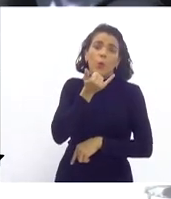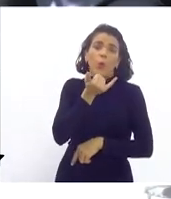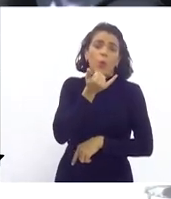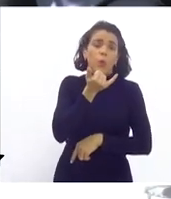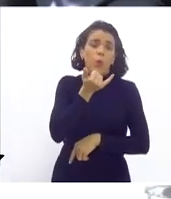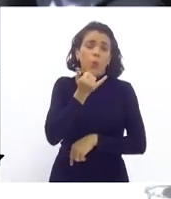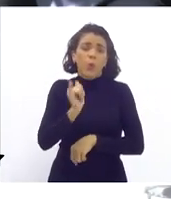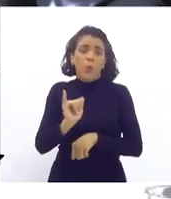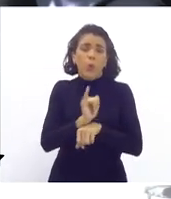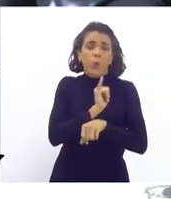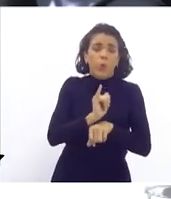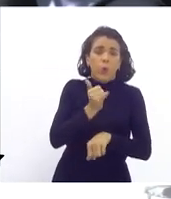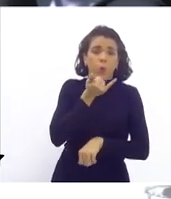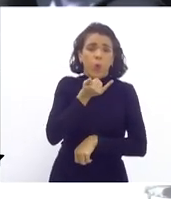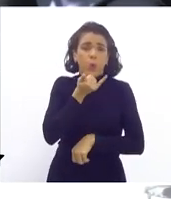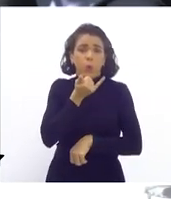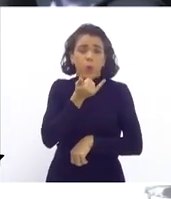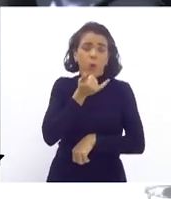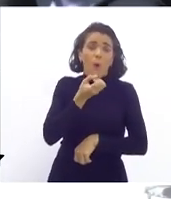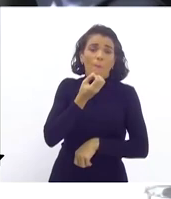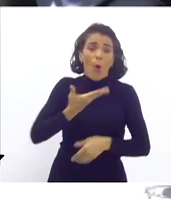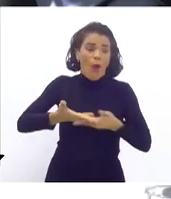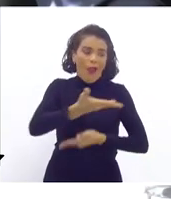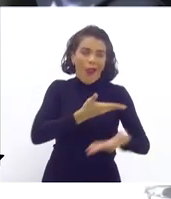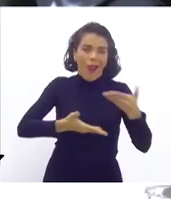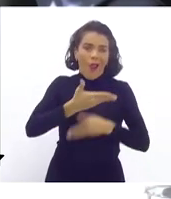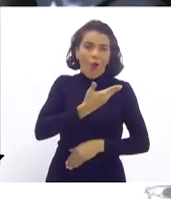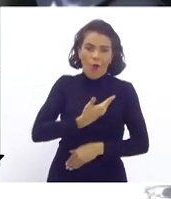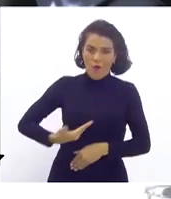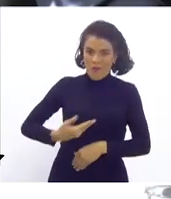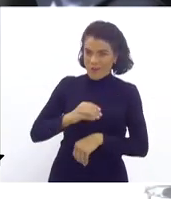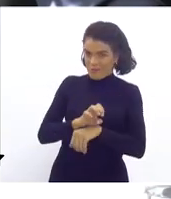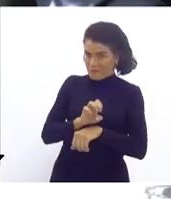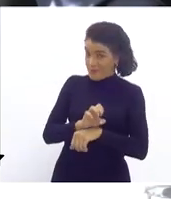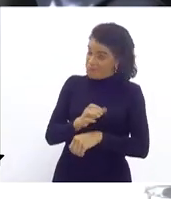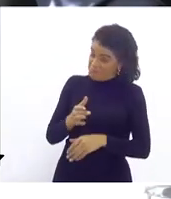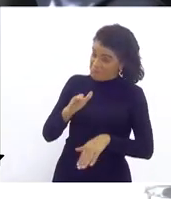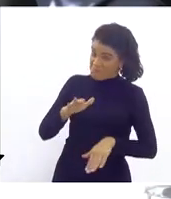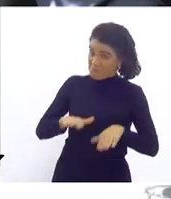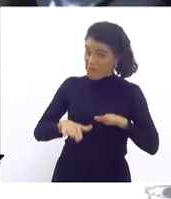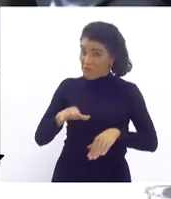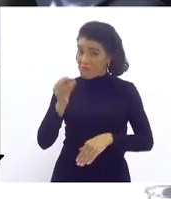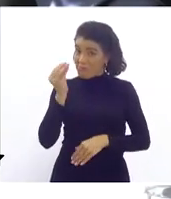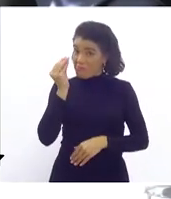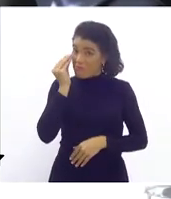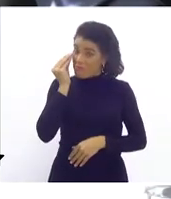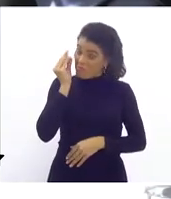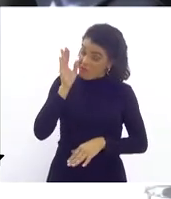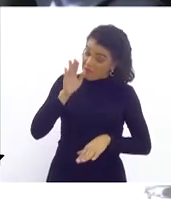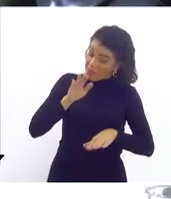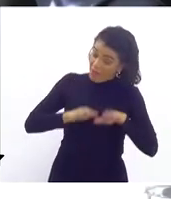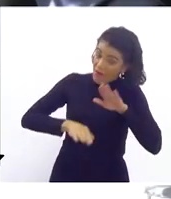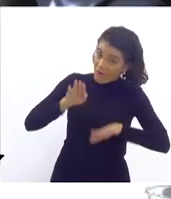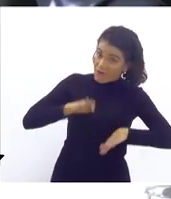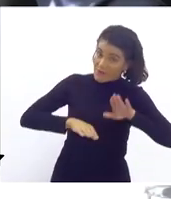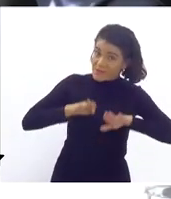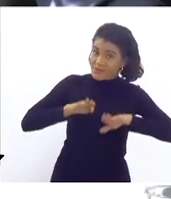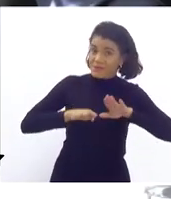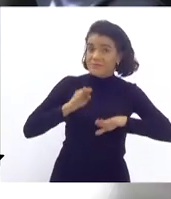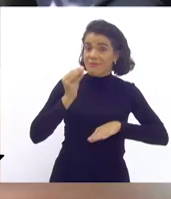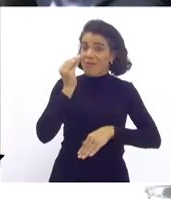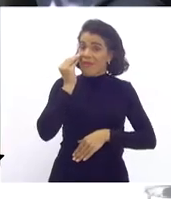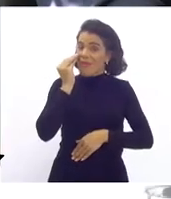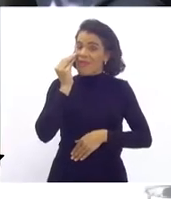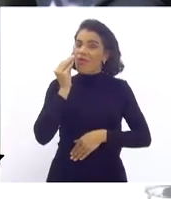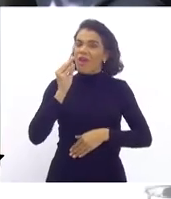de alguma forma dessa suposta boa relação com o governo do estado talvez numa tentativa eu digo talvez numa tentativa